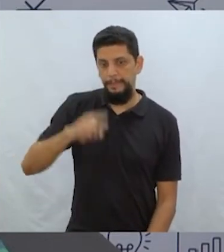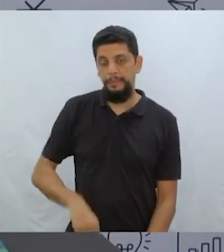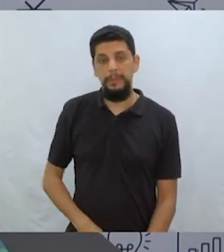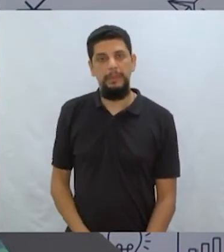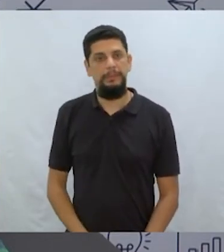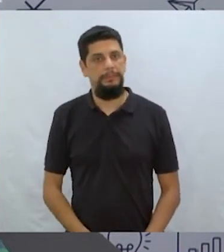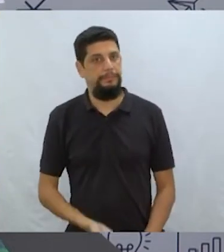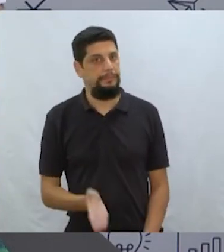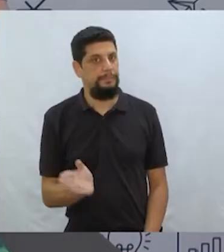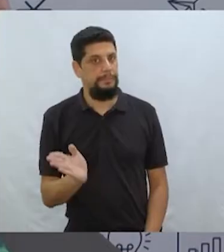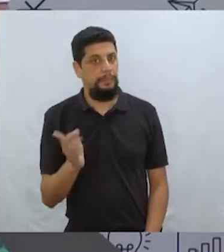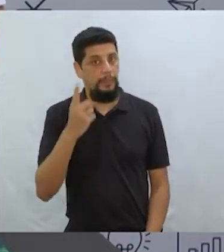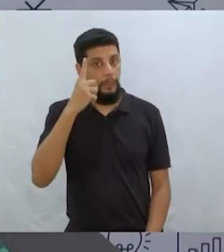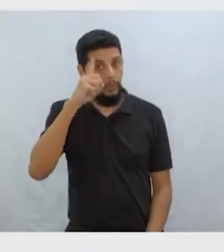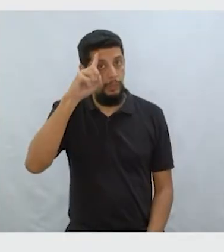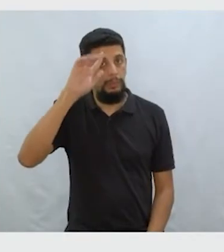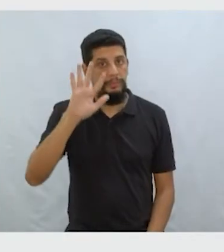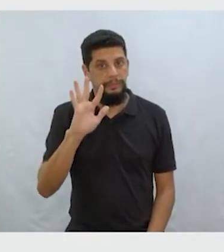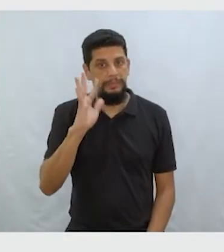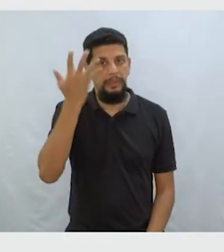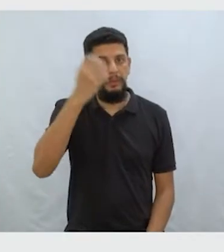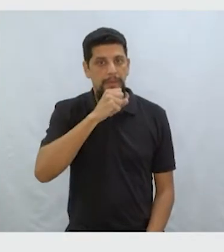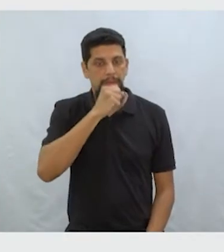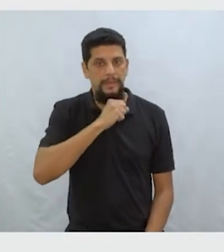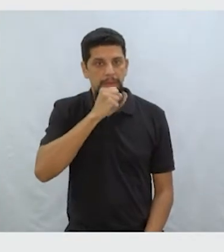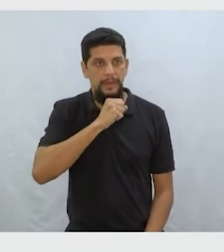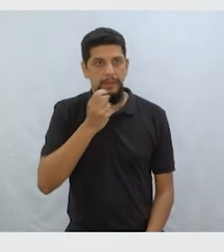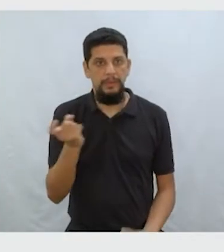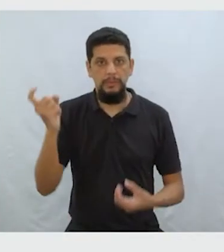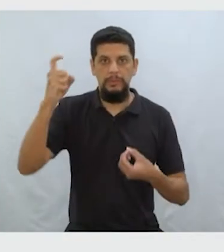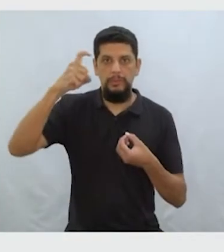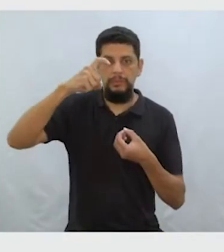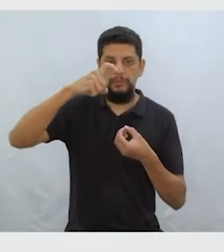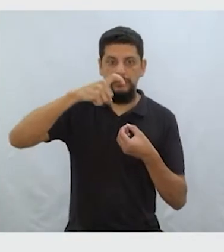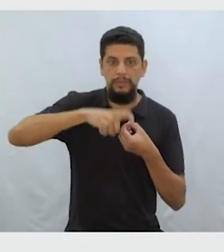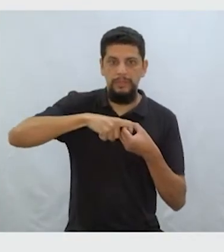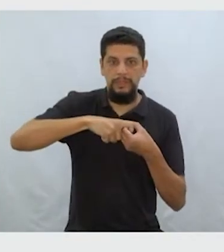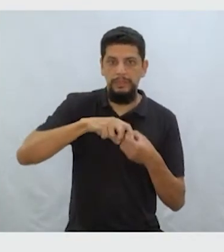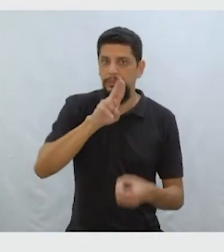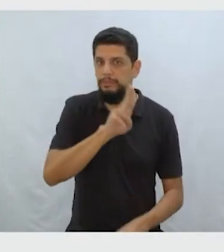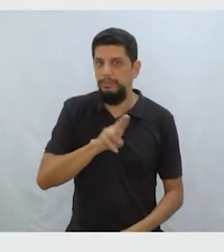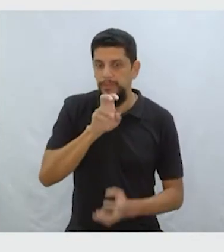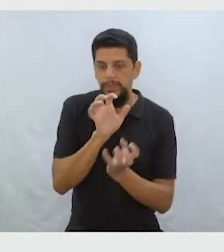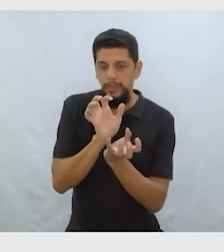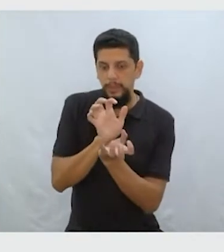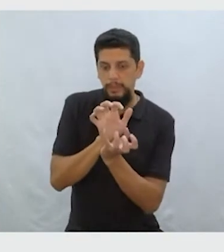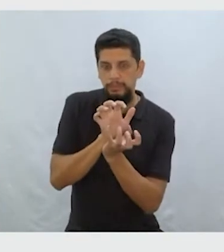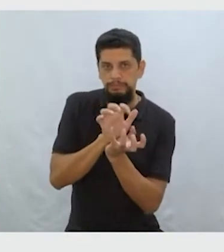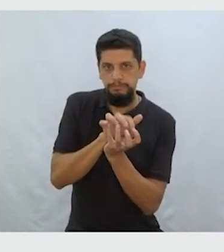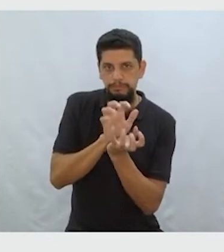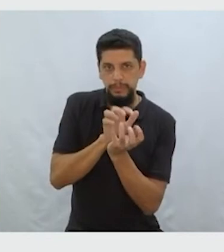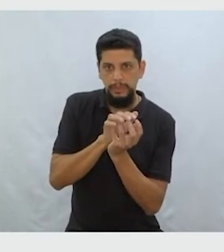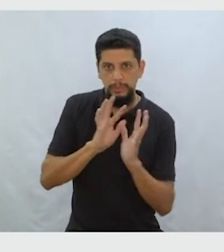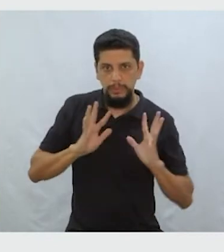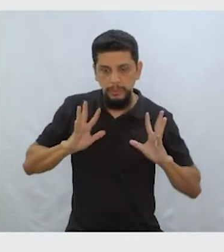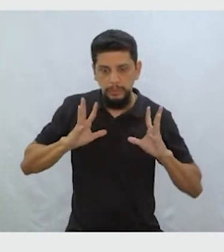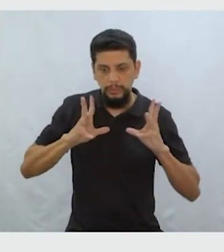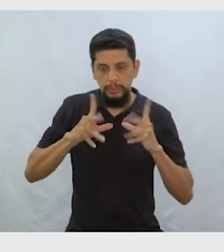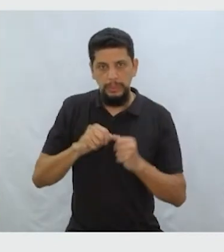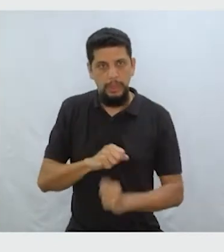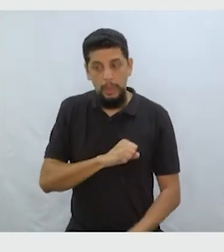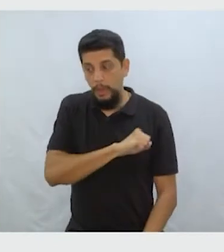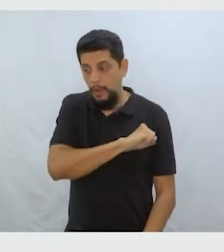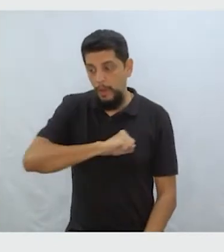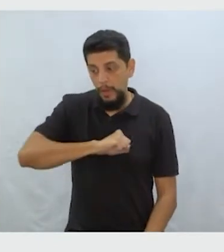um dia de repente o bisavô voltou a usar a dentadura todos na mesa